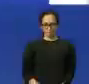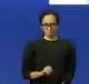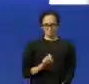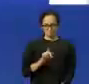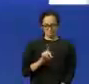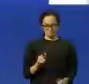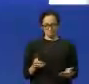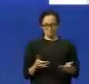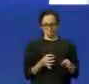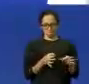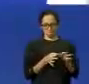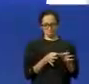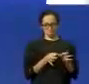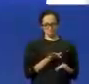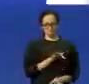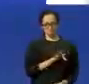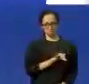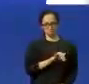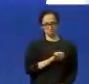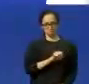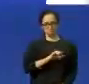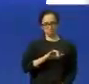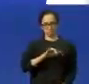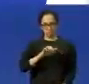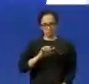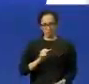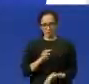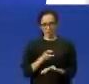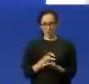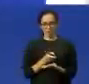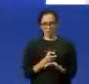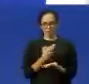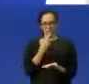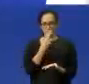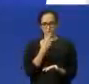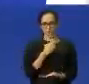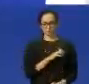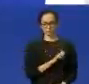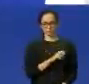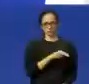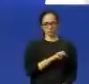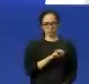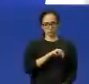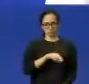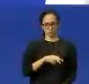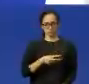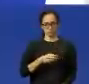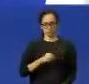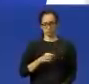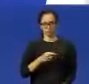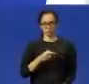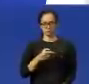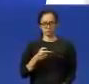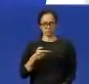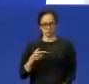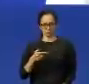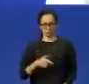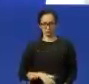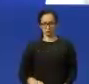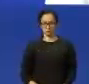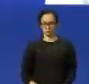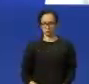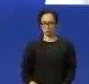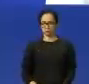Com a física, estamos agora na continuação da resolução comentada do Enem 2017 no segundo